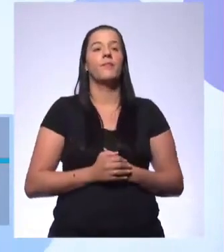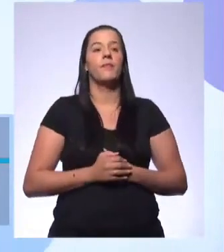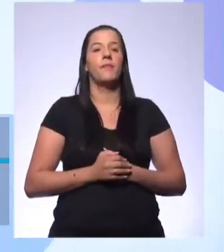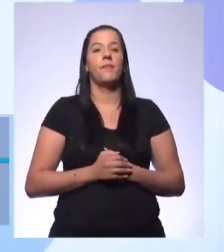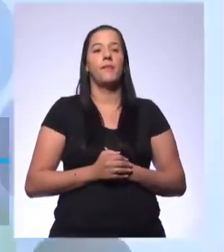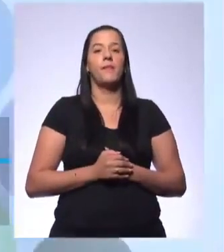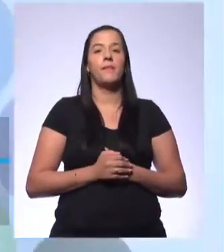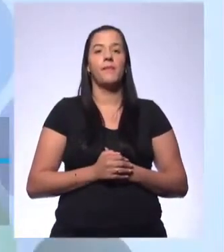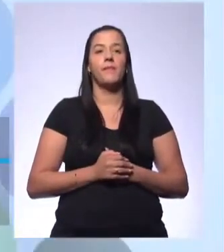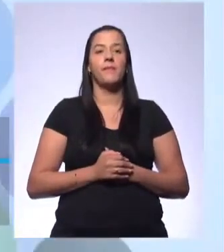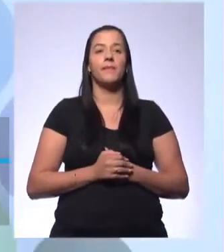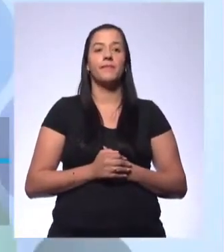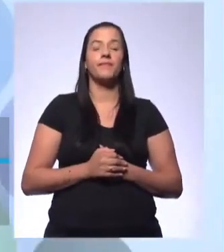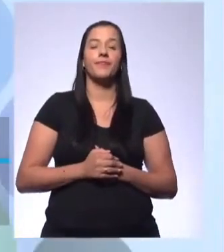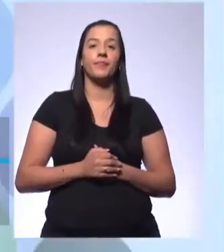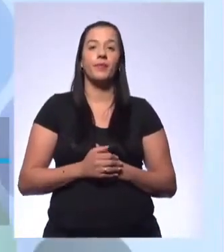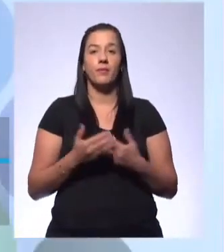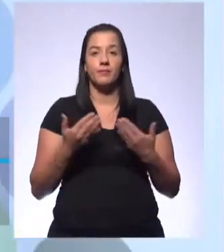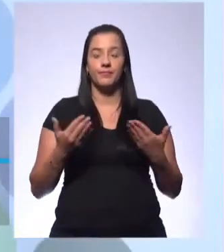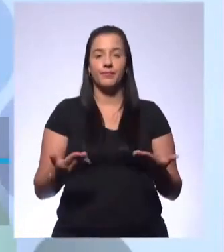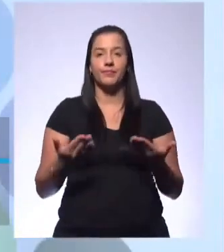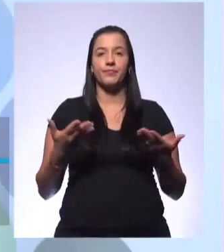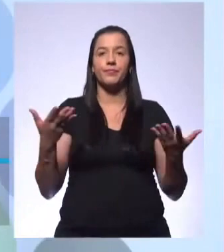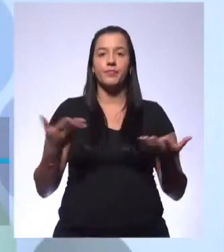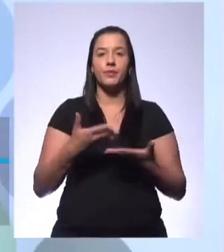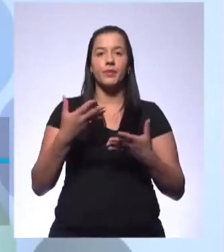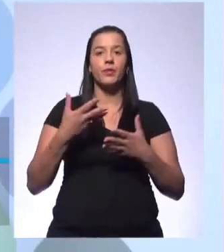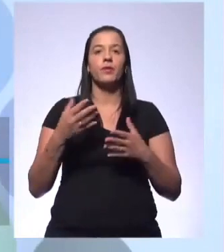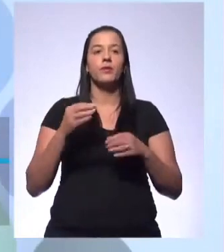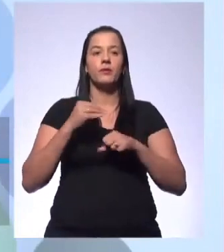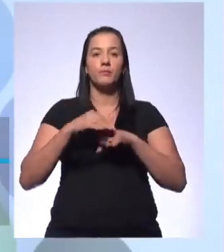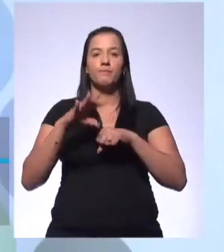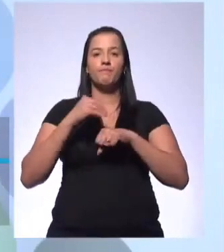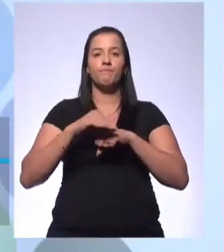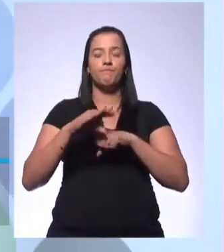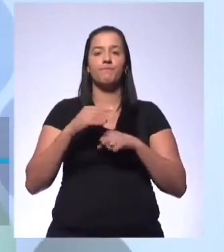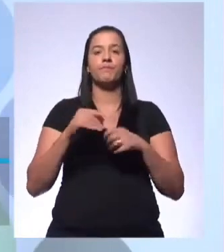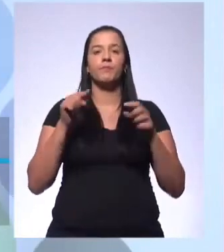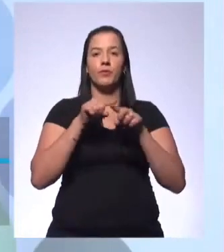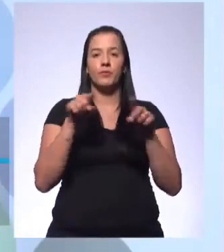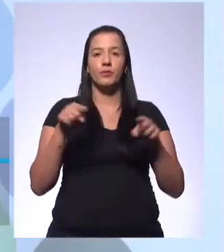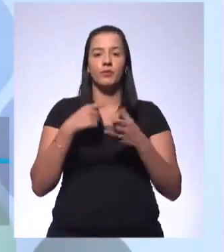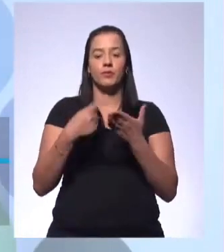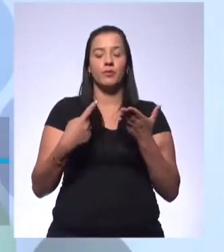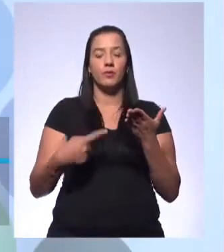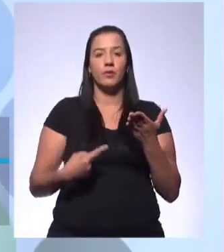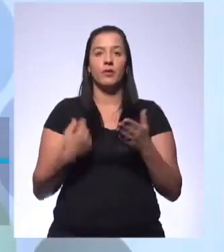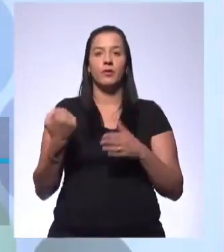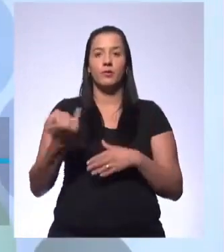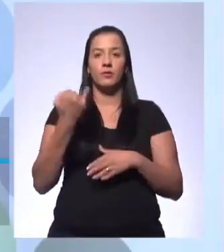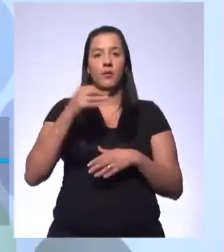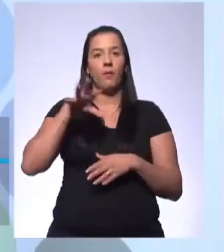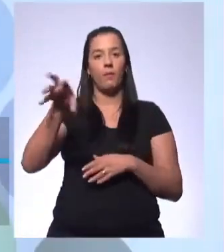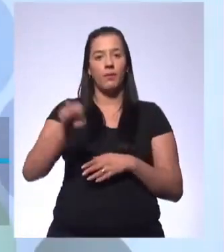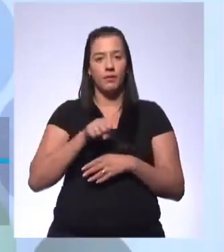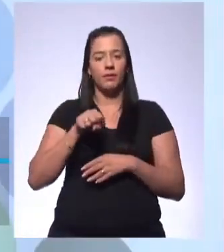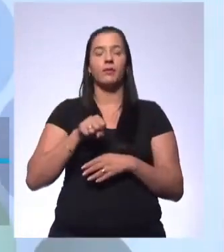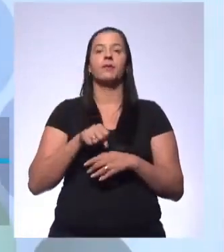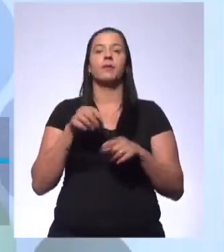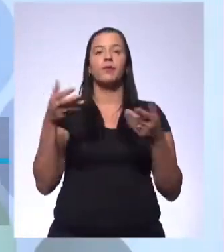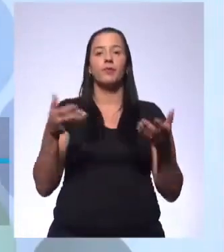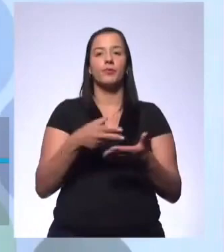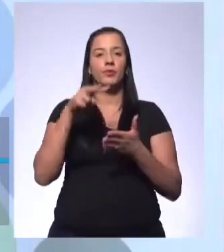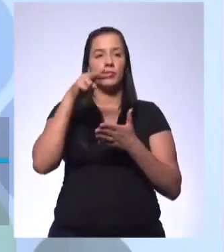lá, gente. Então, vamos passar também os conteúdos de hoje. Então, hoje é fundamental que se você tem o caderno do aluno, pegue aí, porque nós vamos